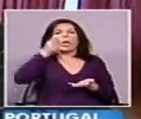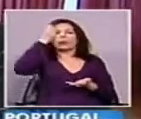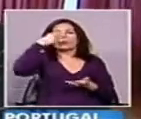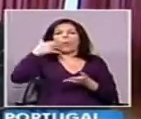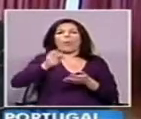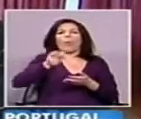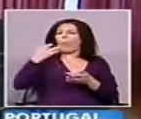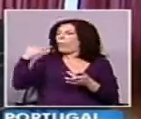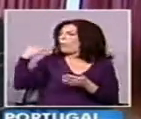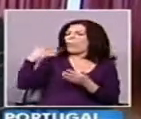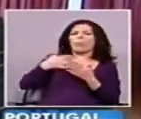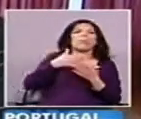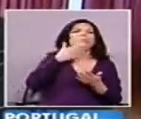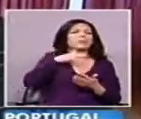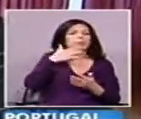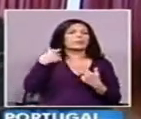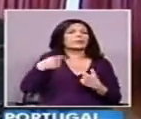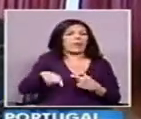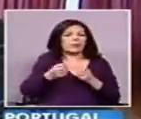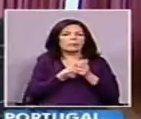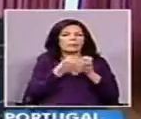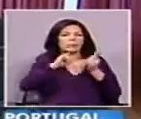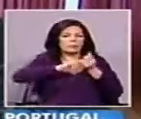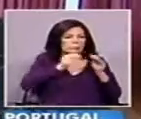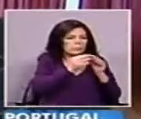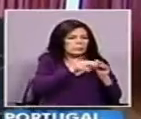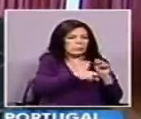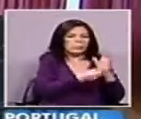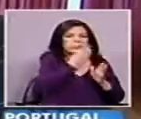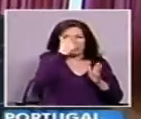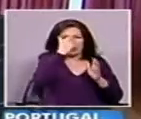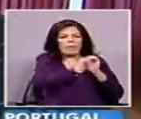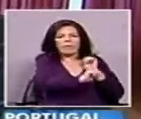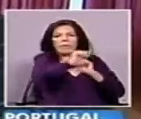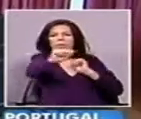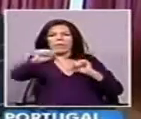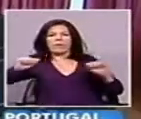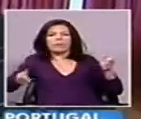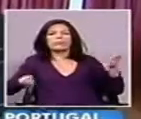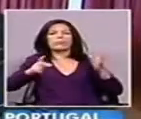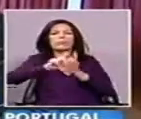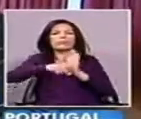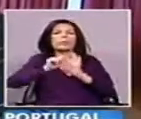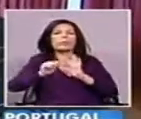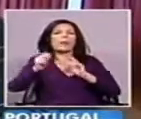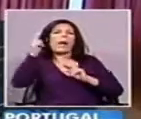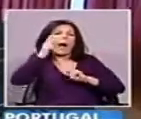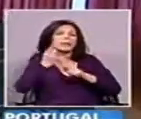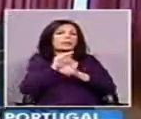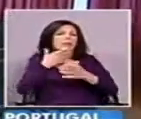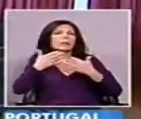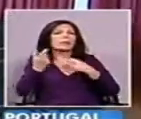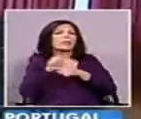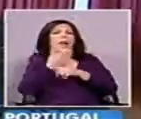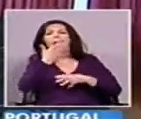historial de alguns anos de envolvimento das comunidades nos projetos artísticos e parte essencialmente da ideia de